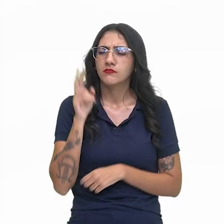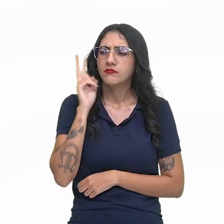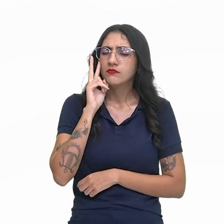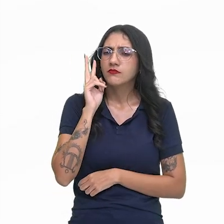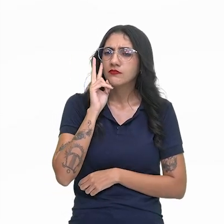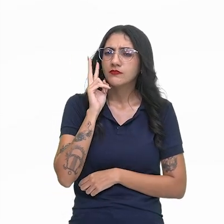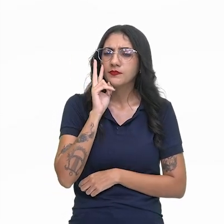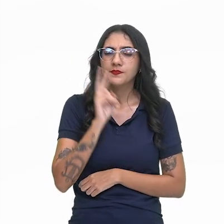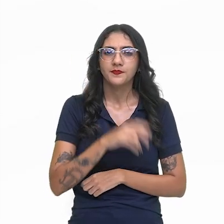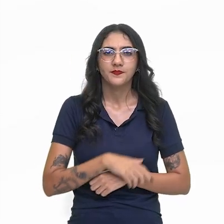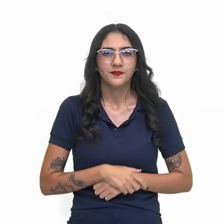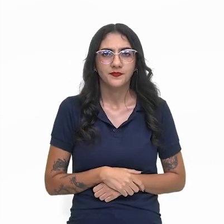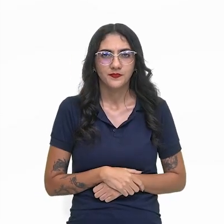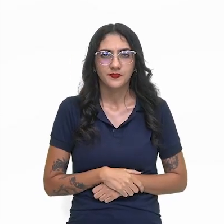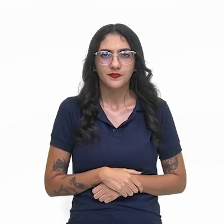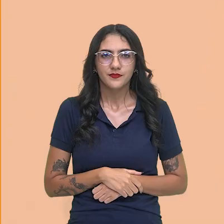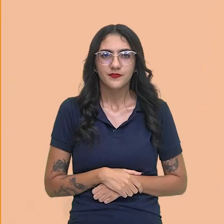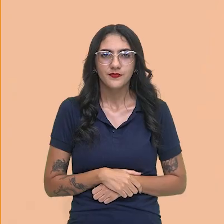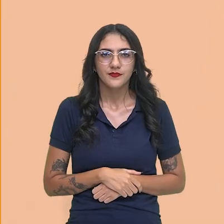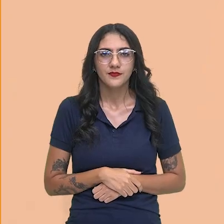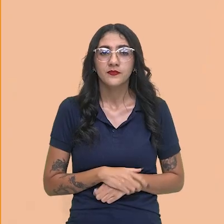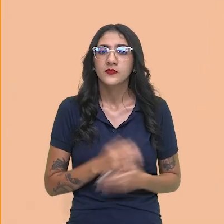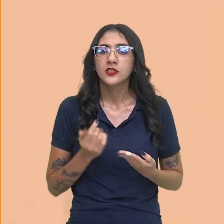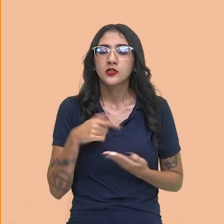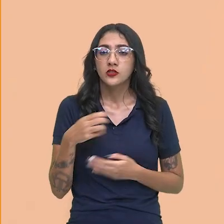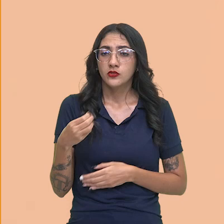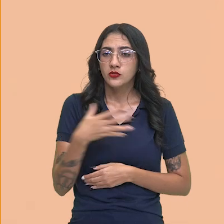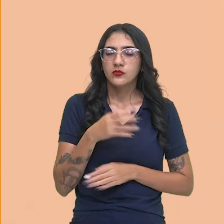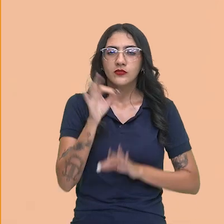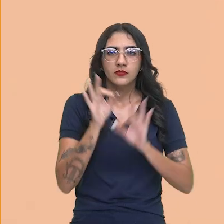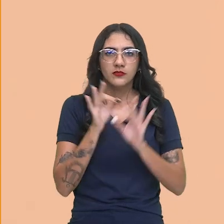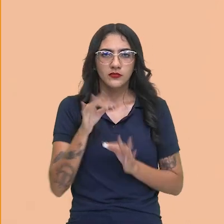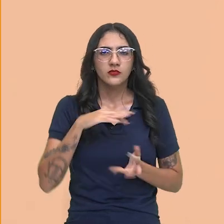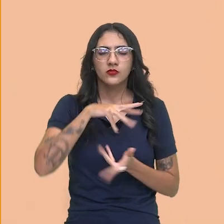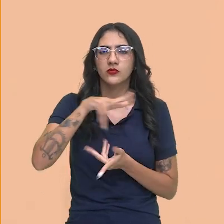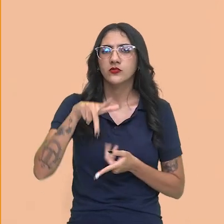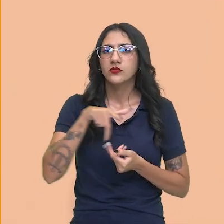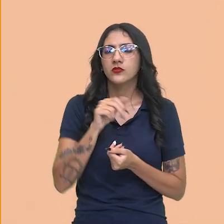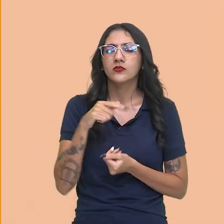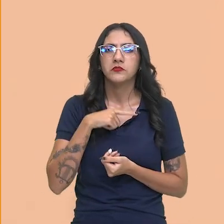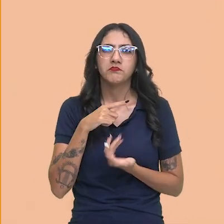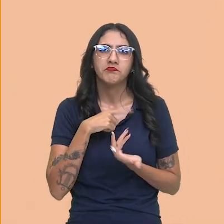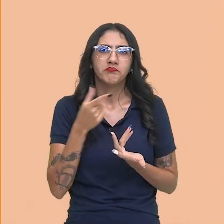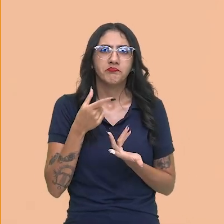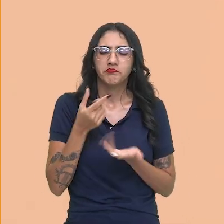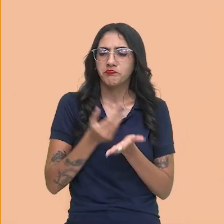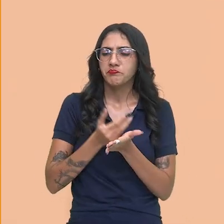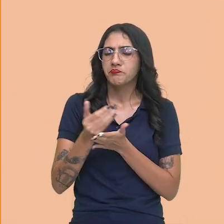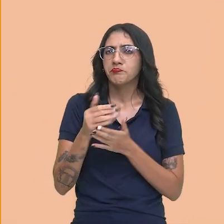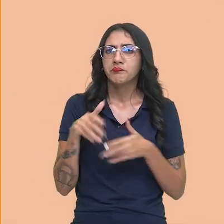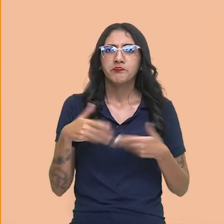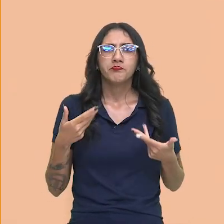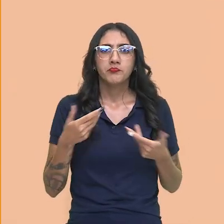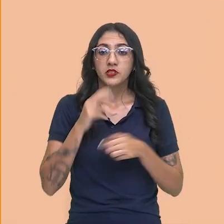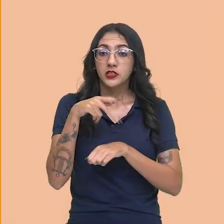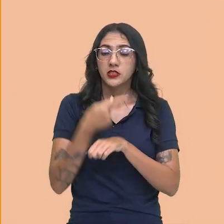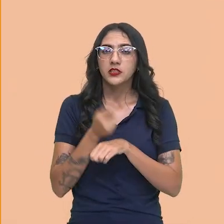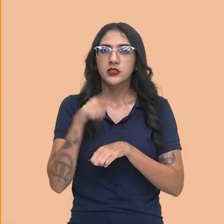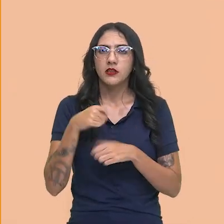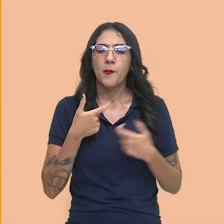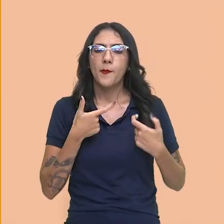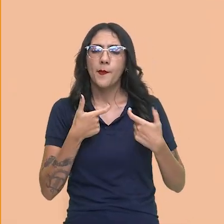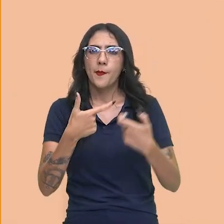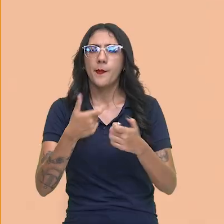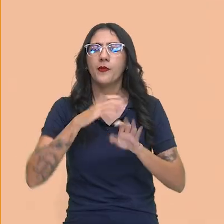né? Essa nova ordem mundial, ela vai chegar no momento pós-Guerra Fria,